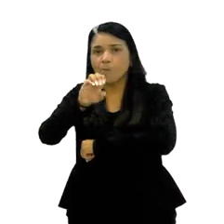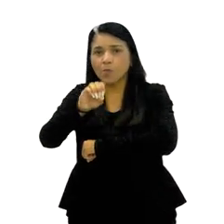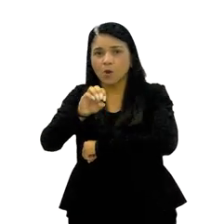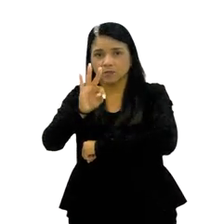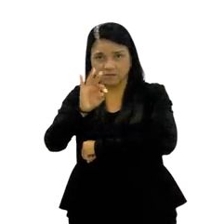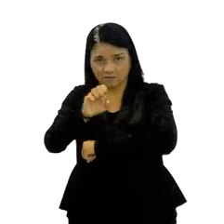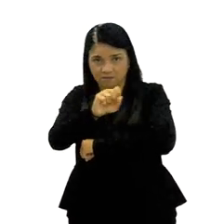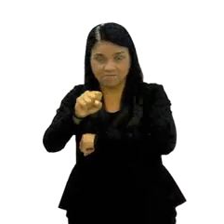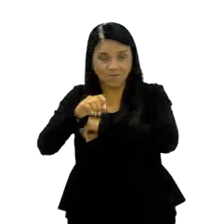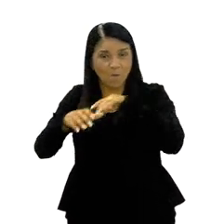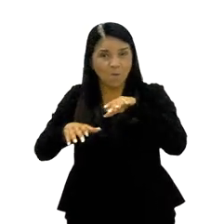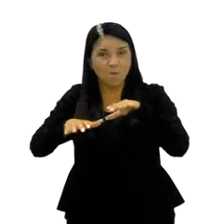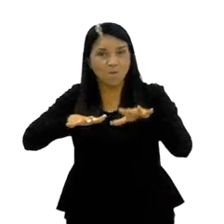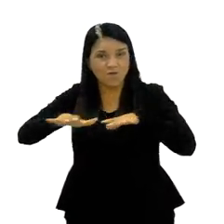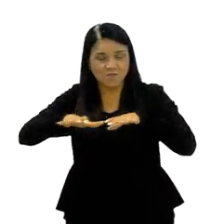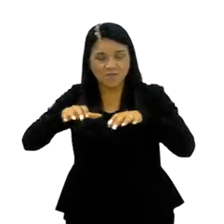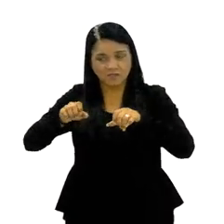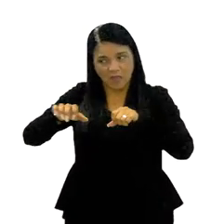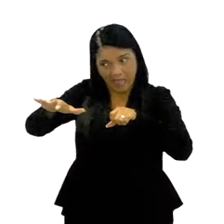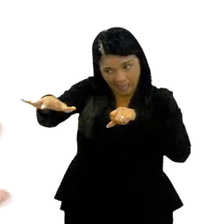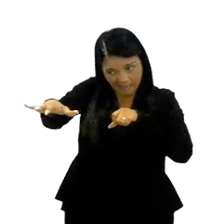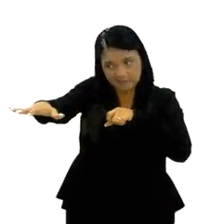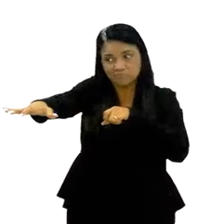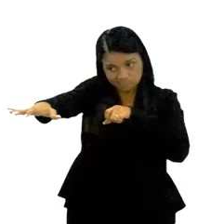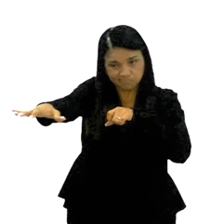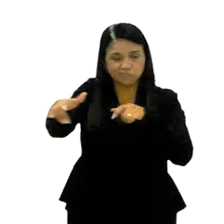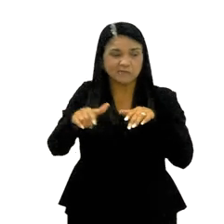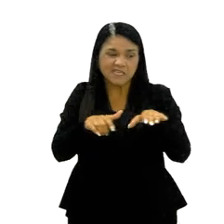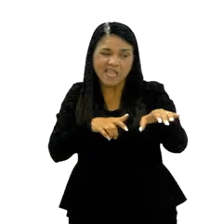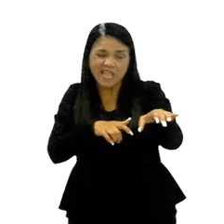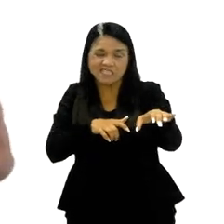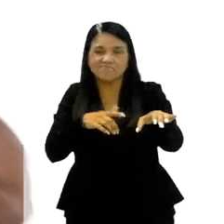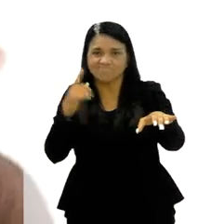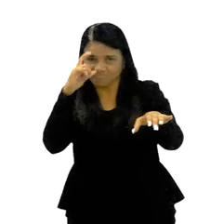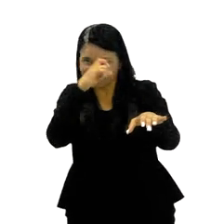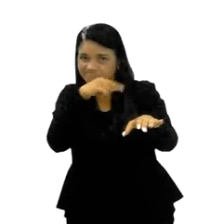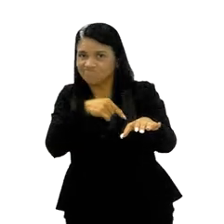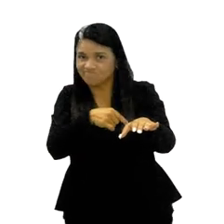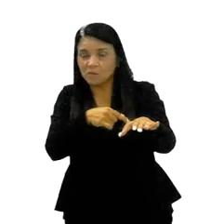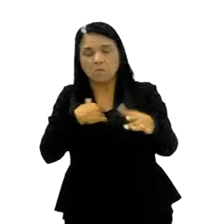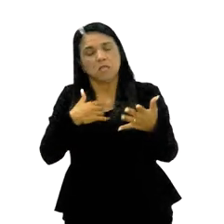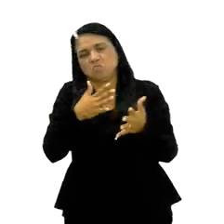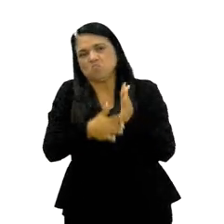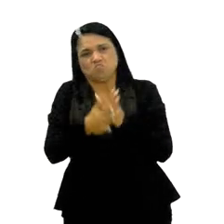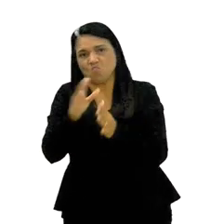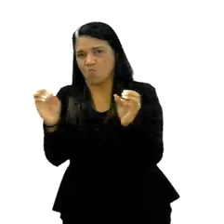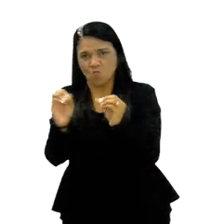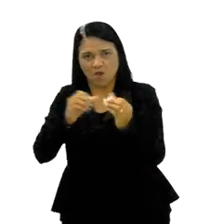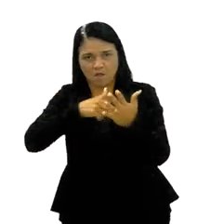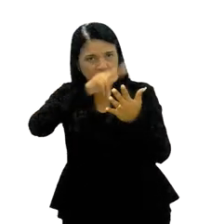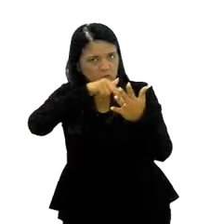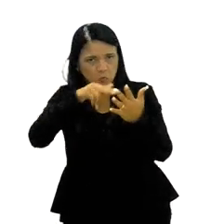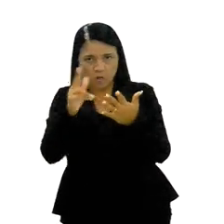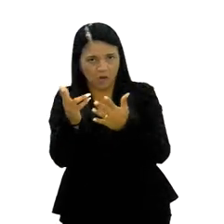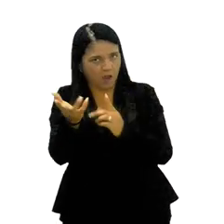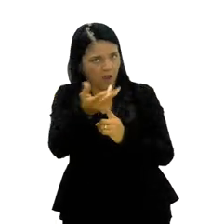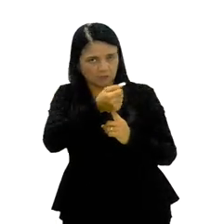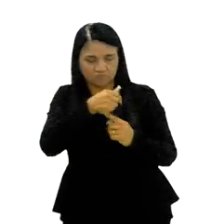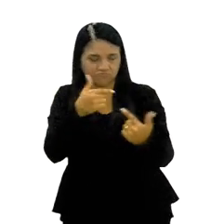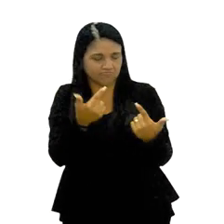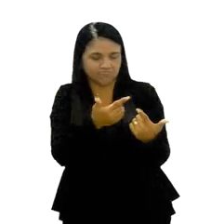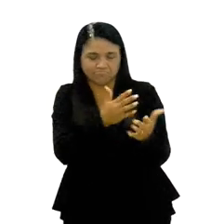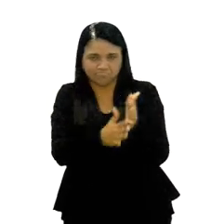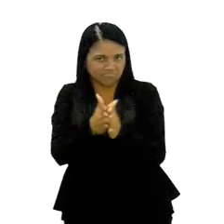coisas. Hoje eu não tenho mais o meu movimento do braço, que esse estica, esse não. Isso não me atrapalhou em nada na pintura de arte,